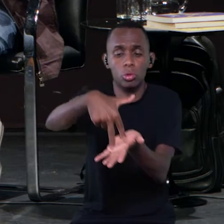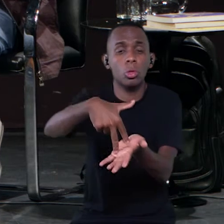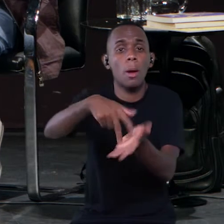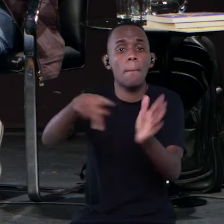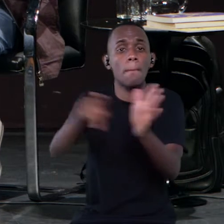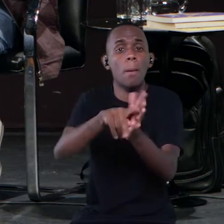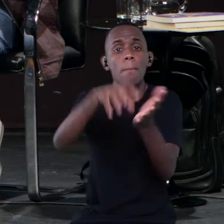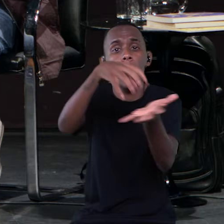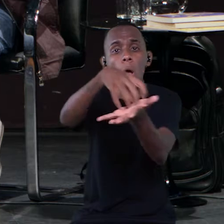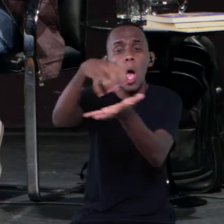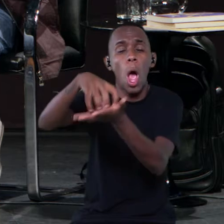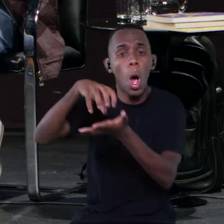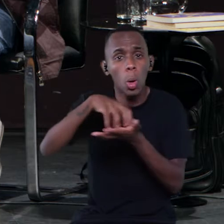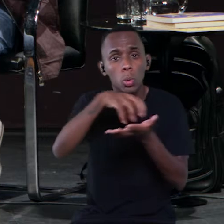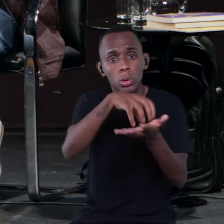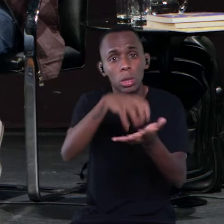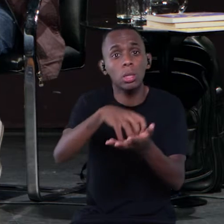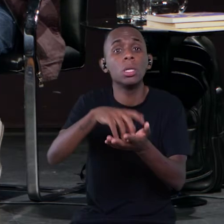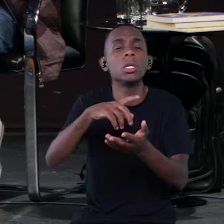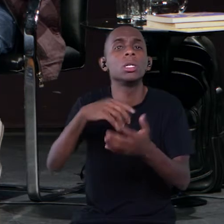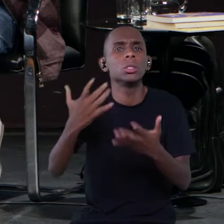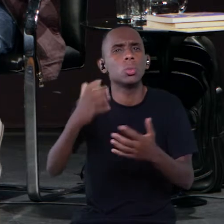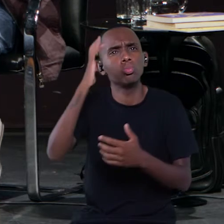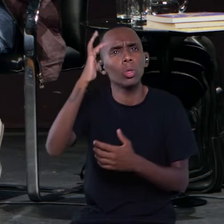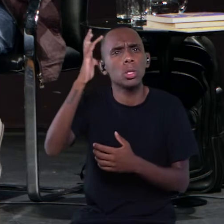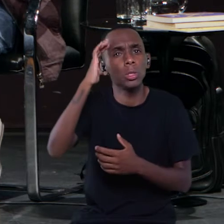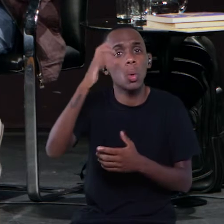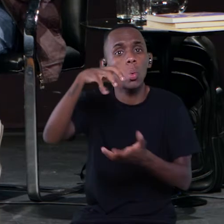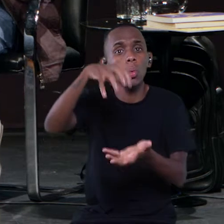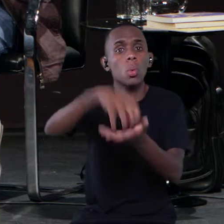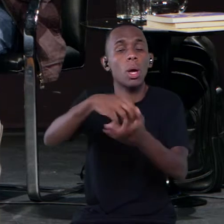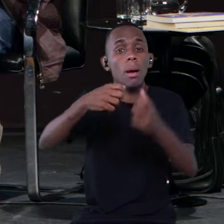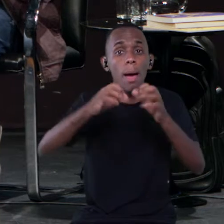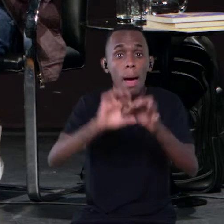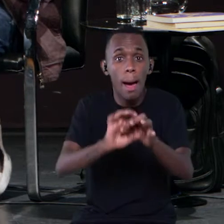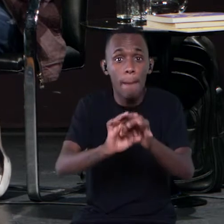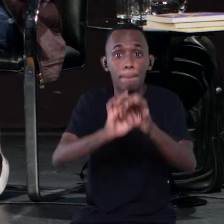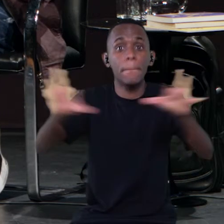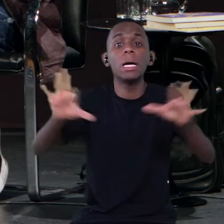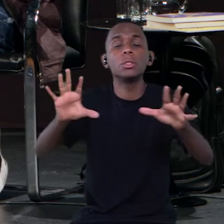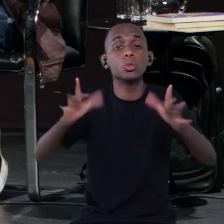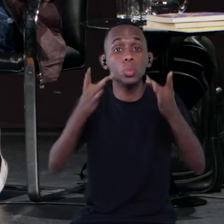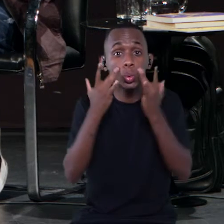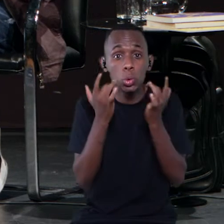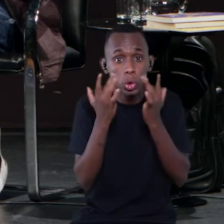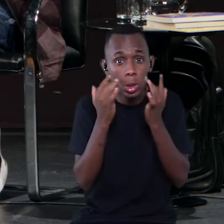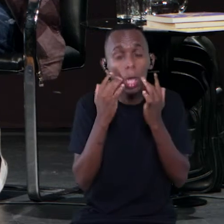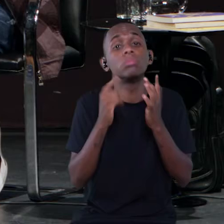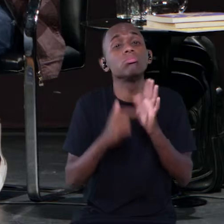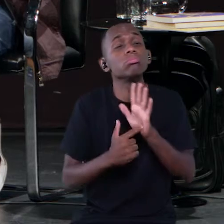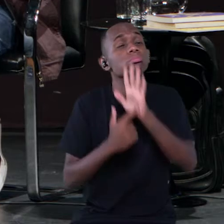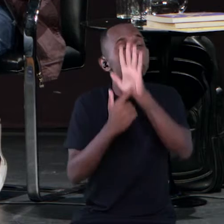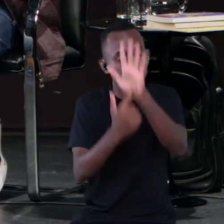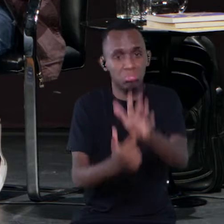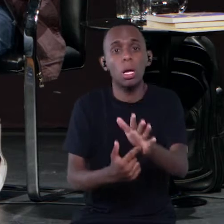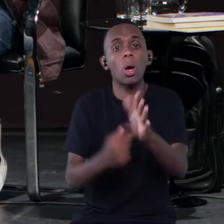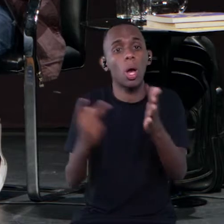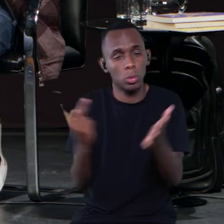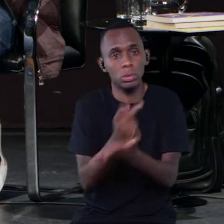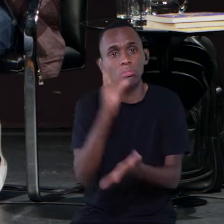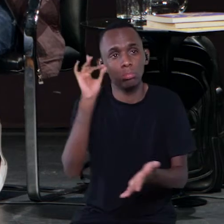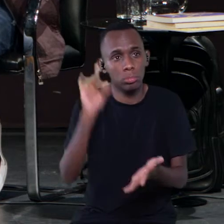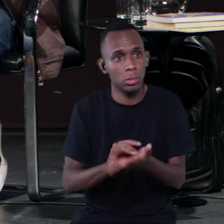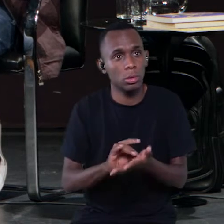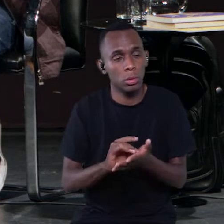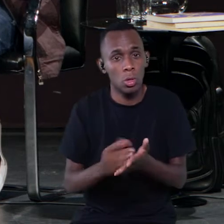territórios tradicionais. Então, aquela ideia de um espaço aberto para o teatro público, né, ele está em pleno movimento. Né,